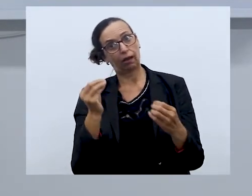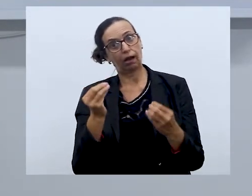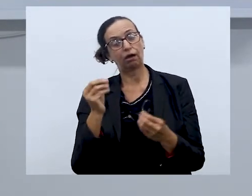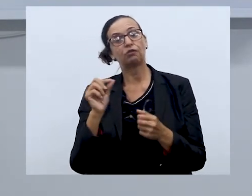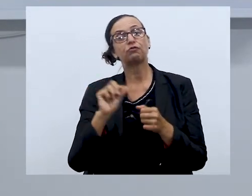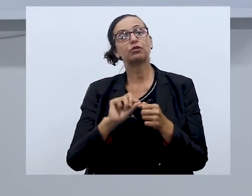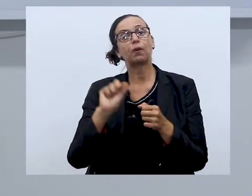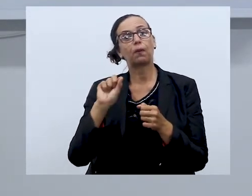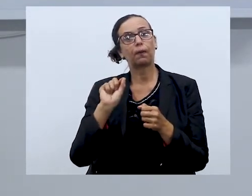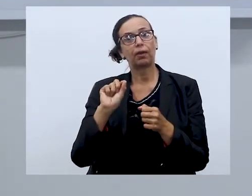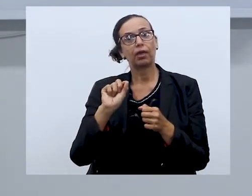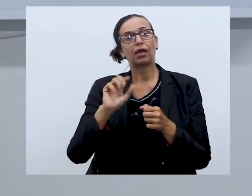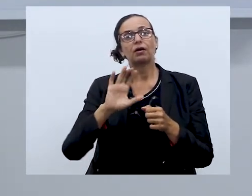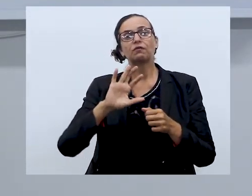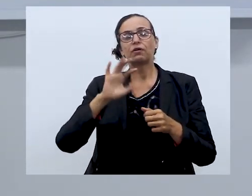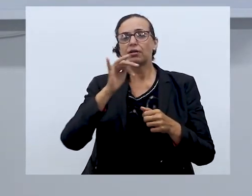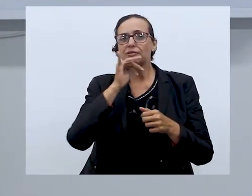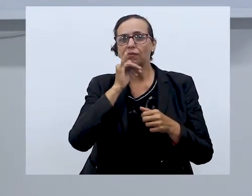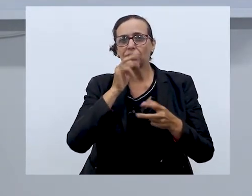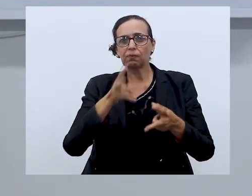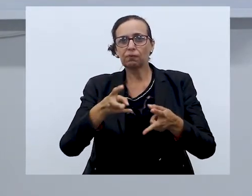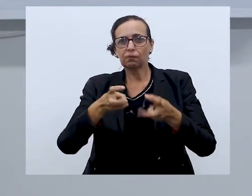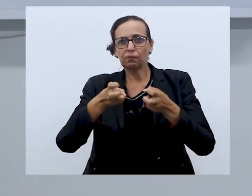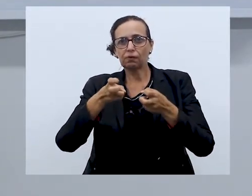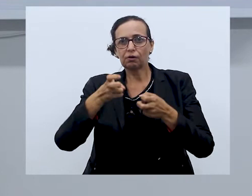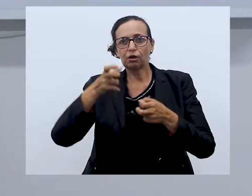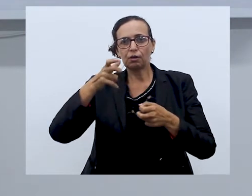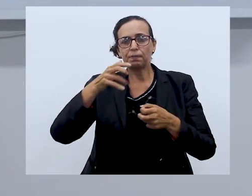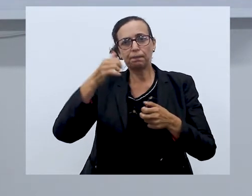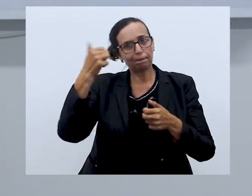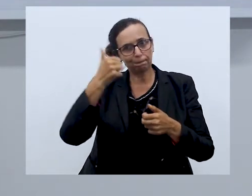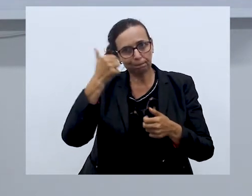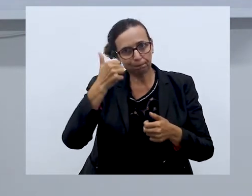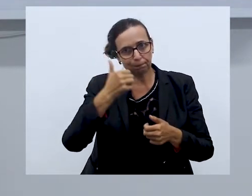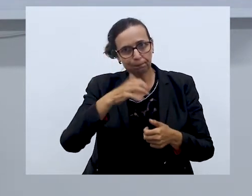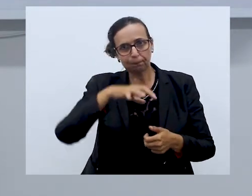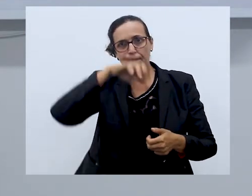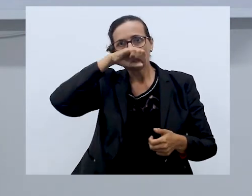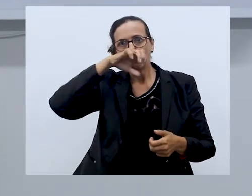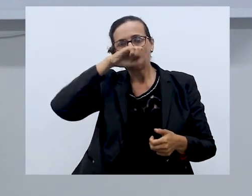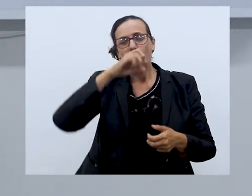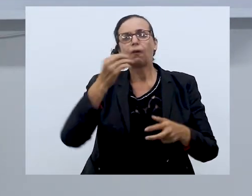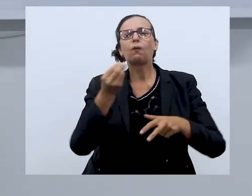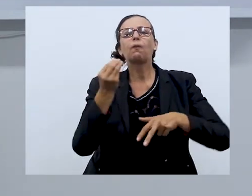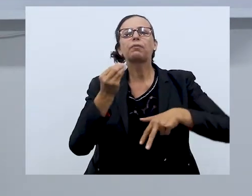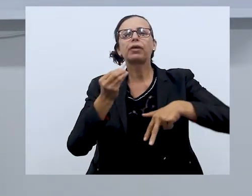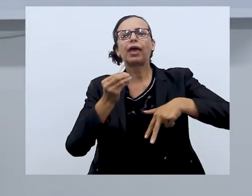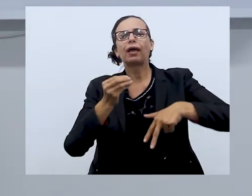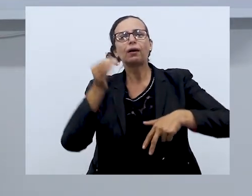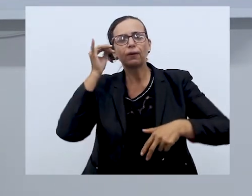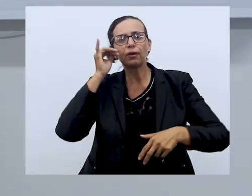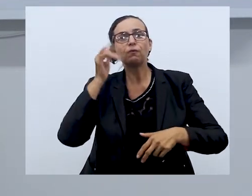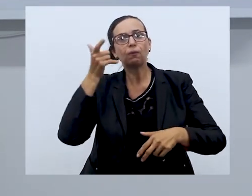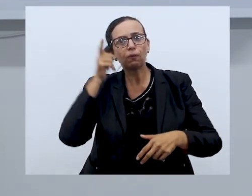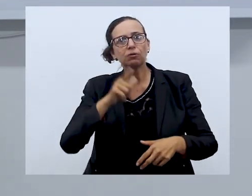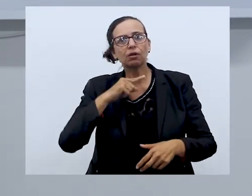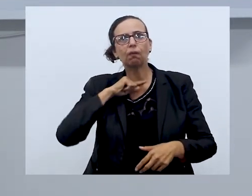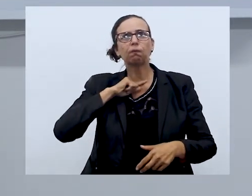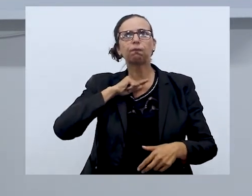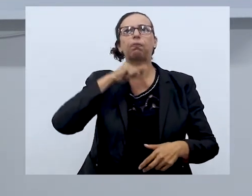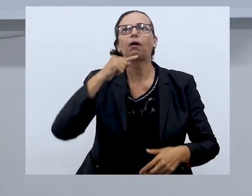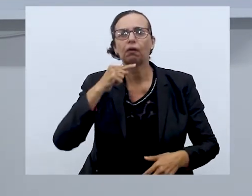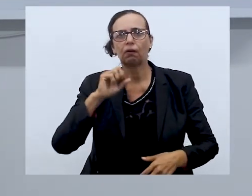é indicado que inicie a manobra de ressuscitação cardiorrespiratória. A manobra